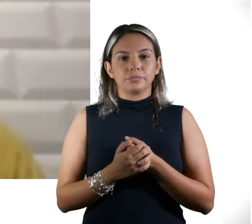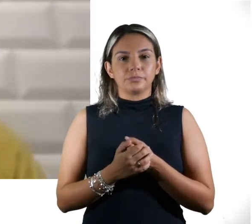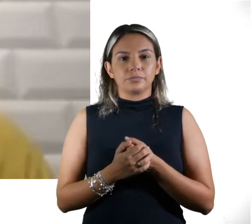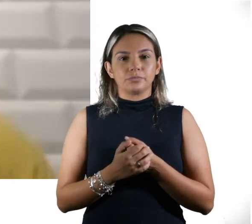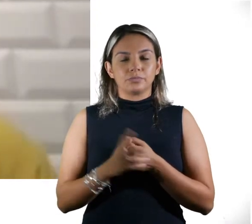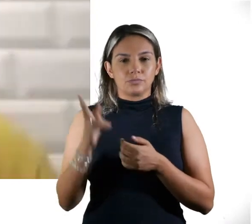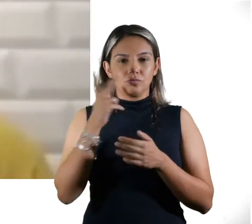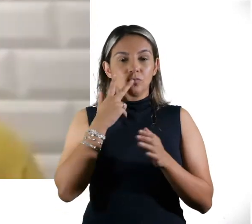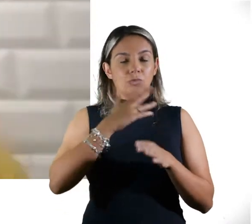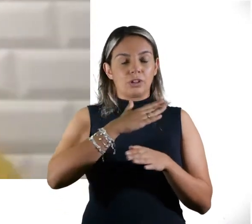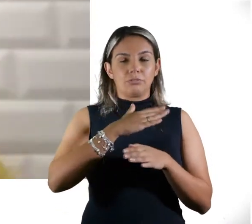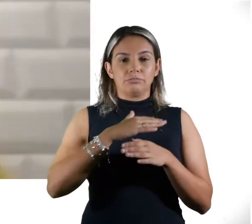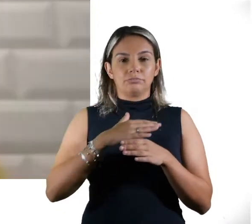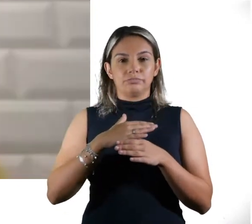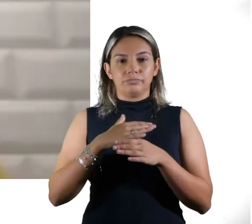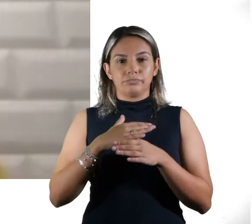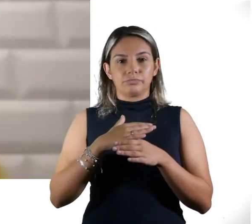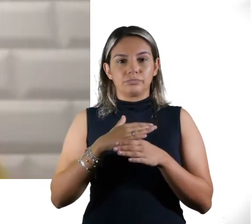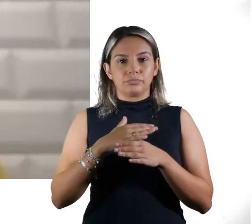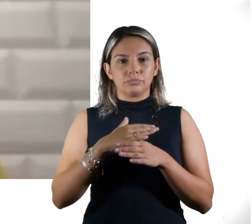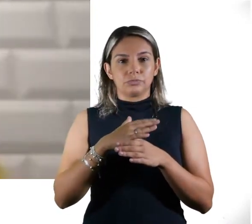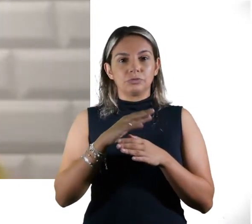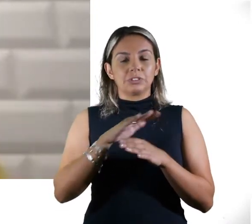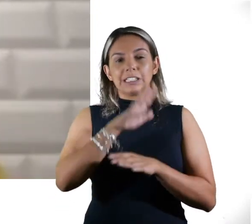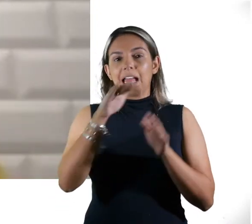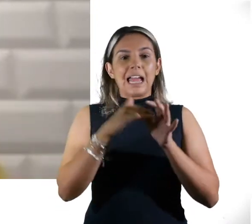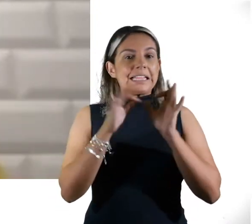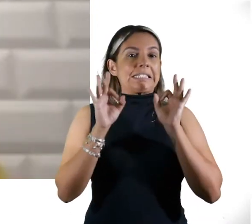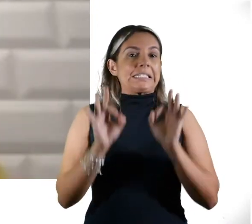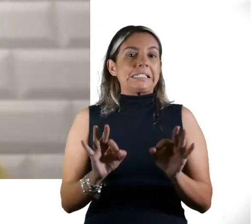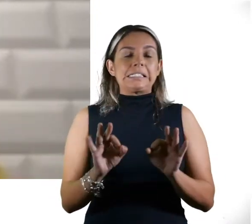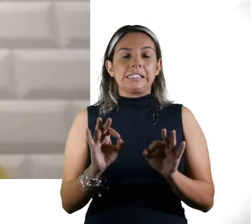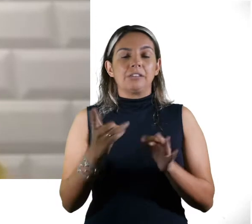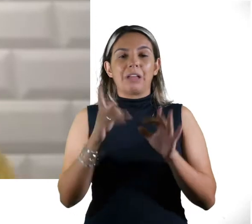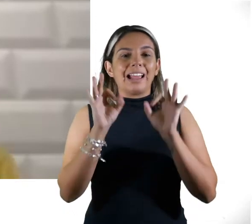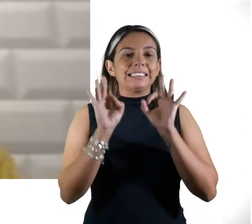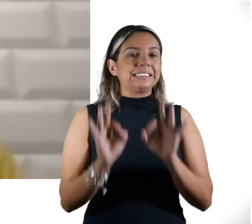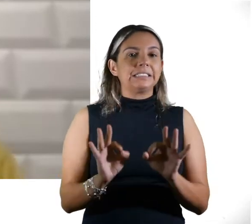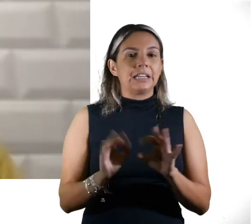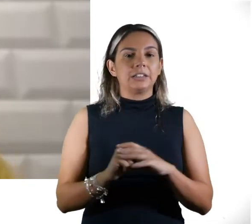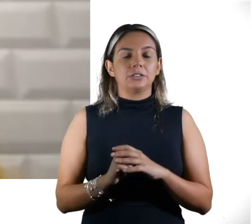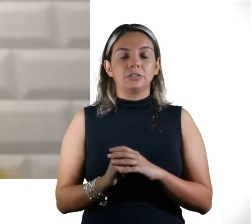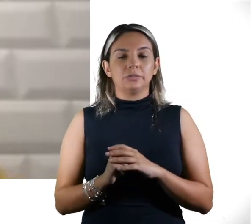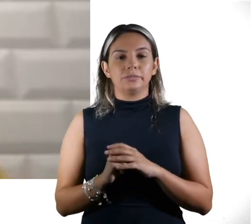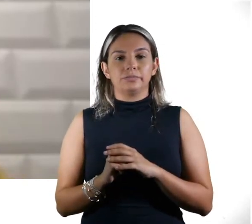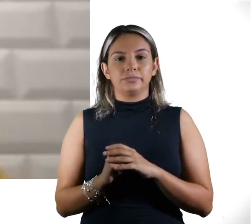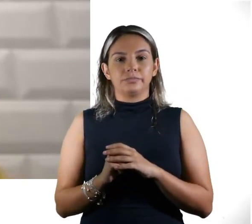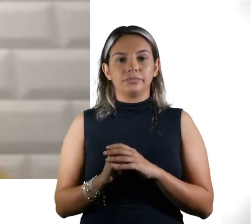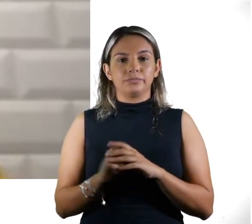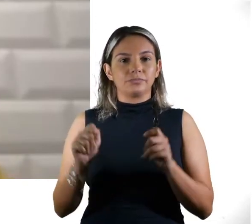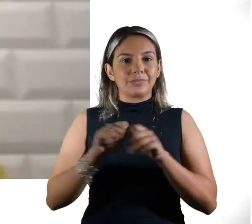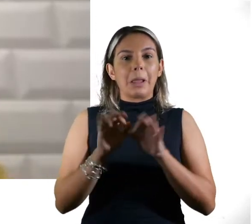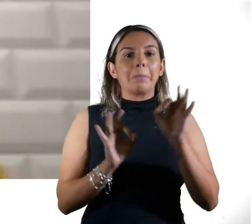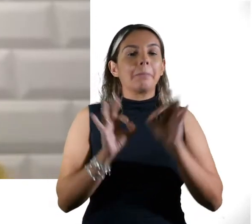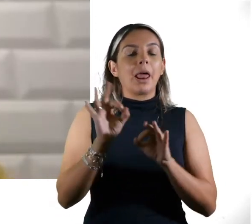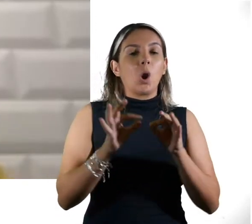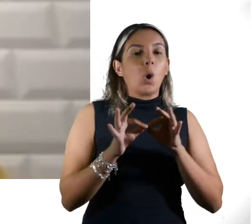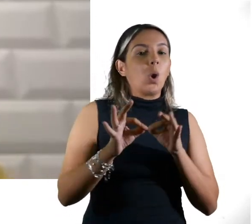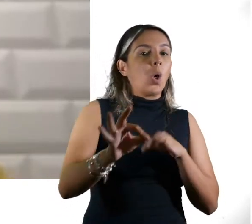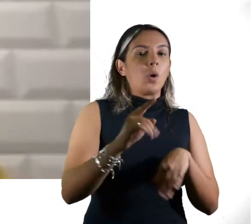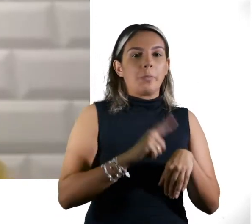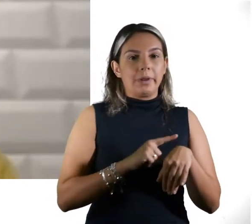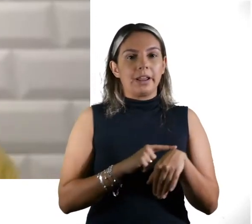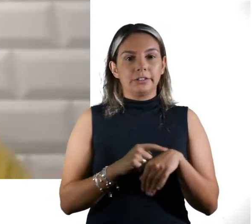Nesta altura, nada é certo, né? Neste período que a gente vive, não podemos, enfim, fazer planos a longo prazo,